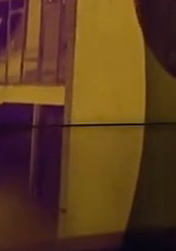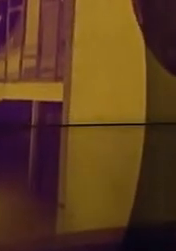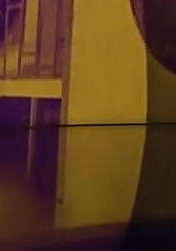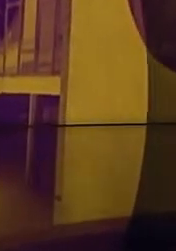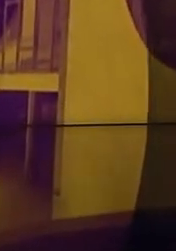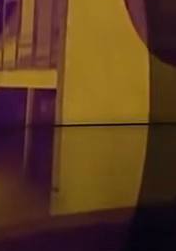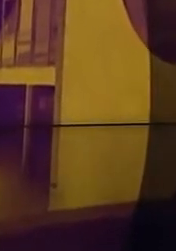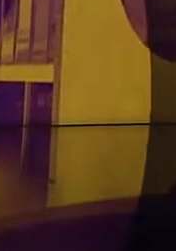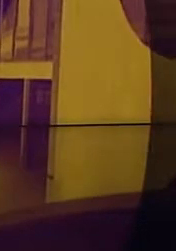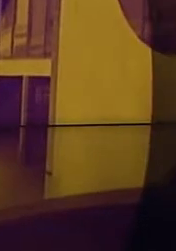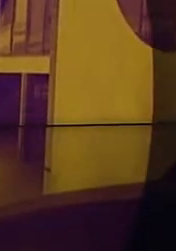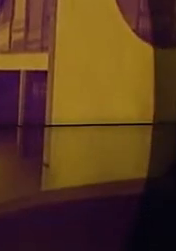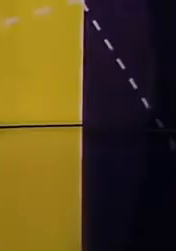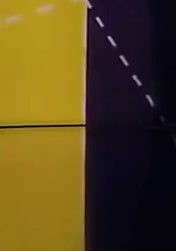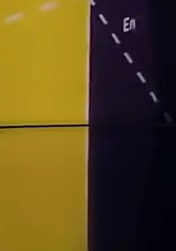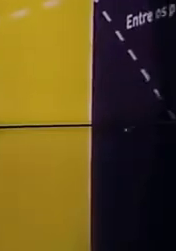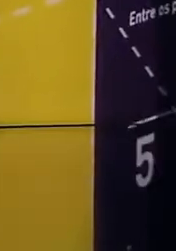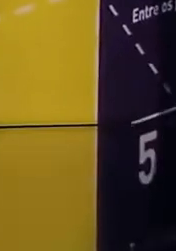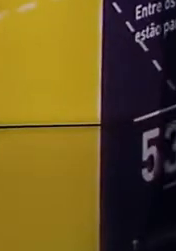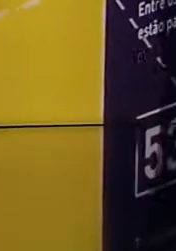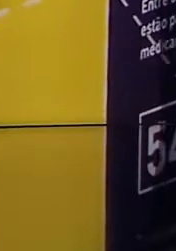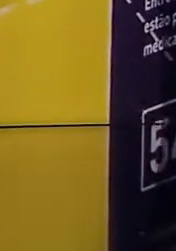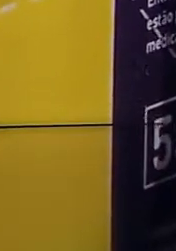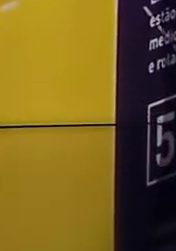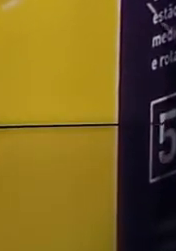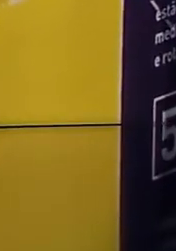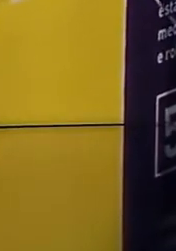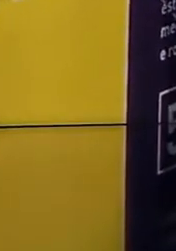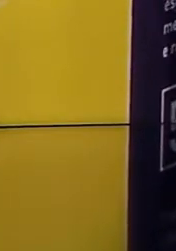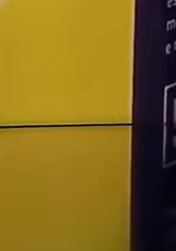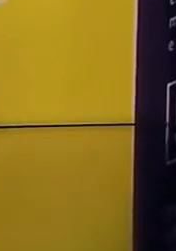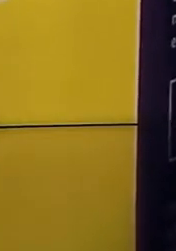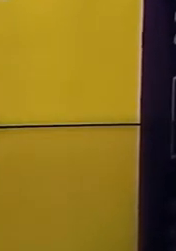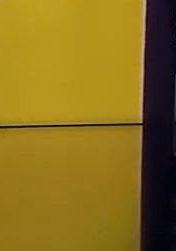da posse da nova diretoria da FIEG, a Federação das